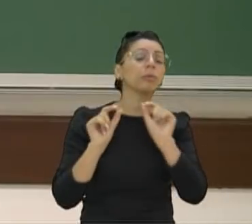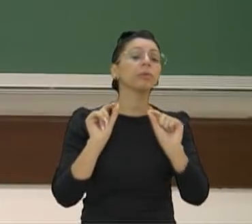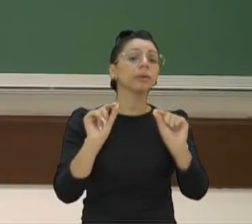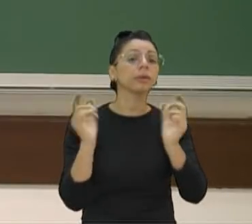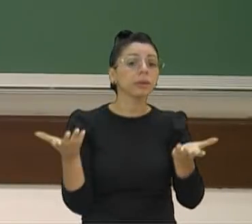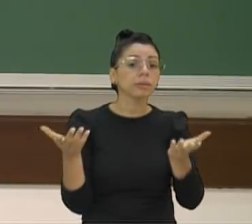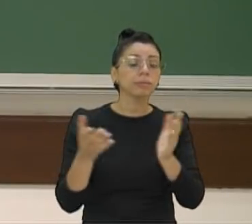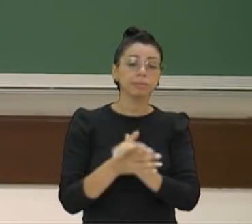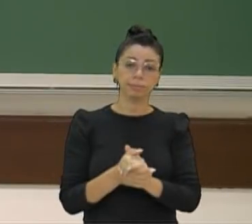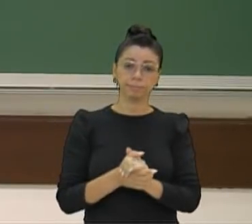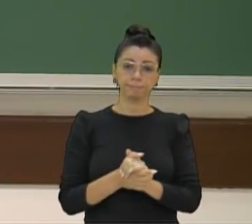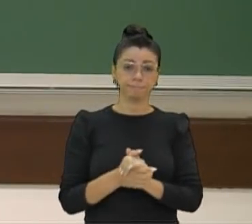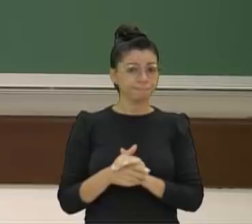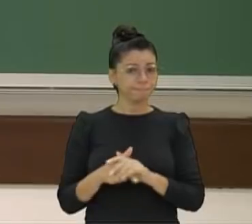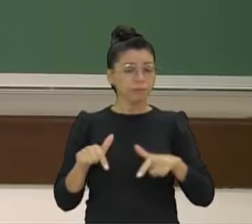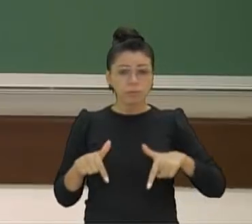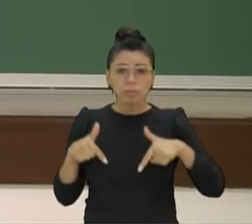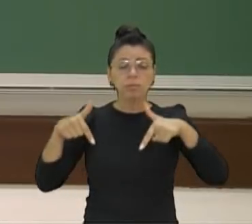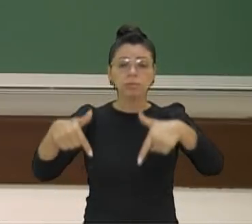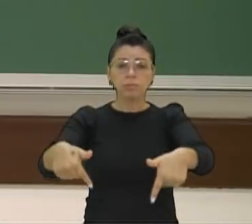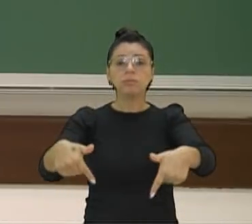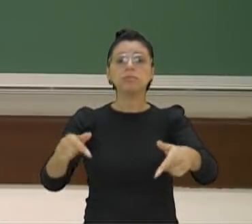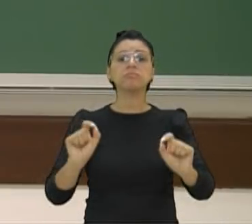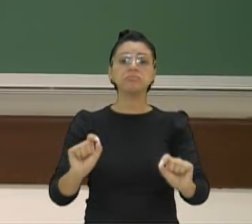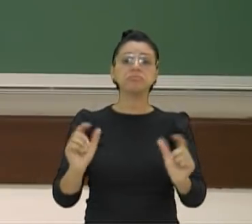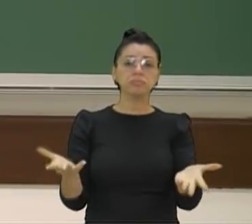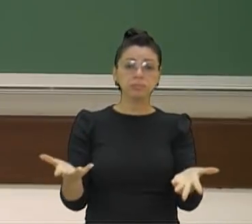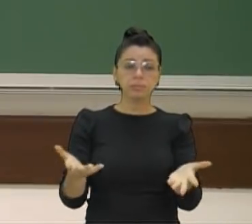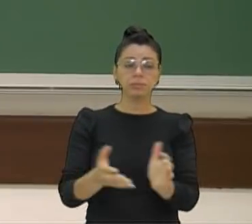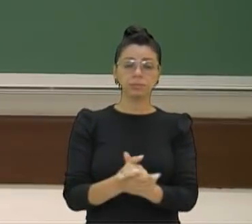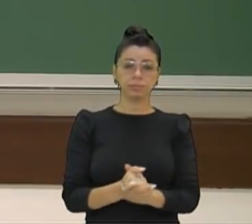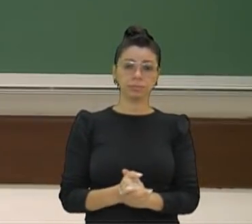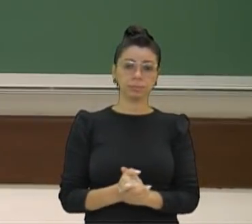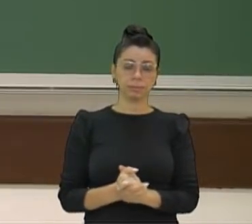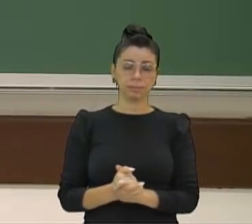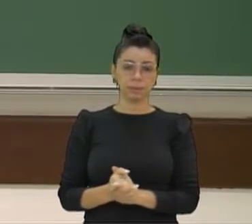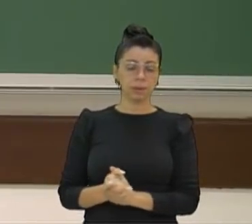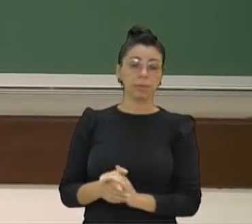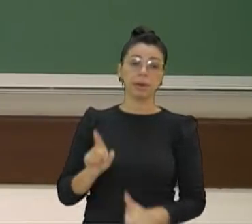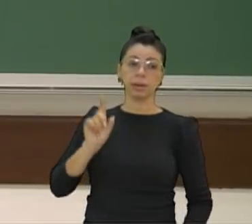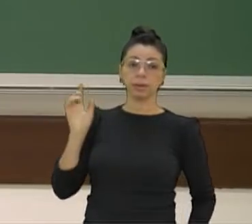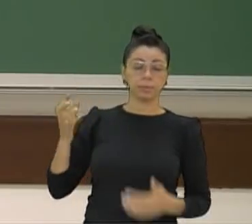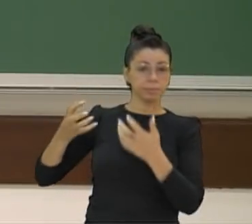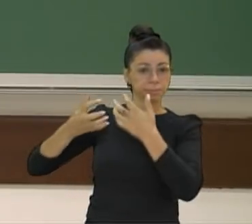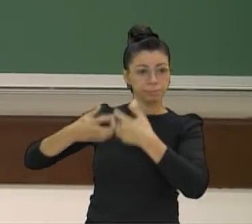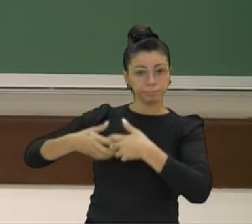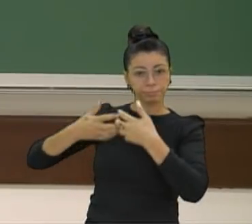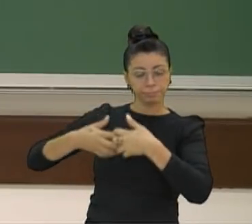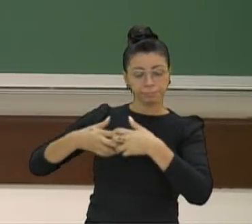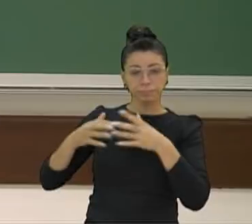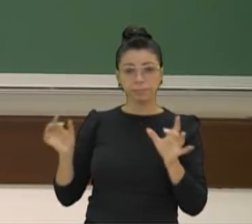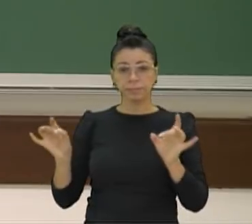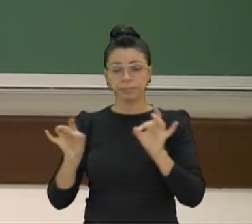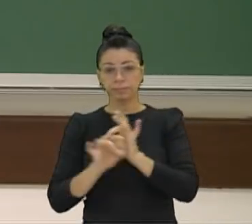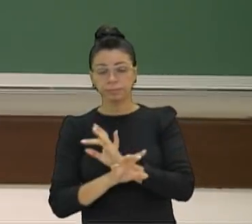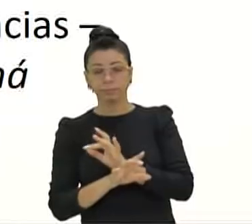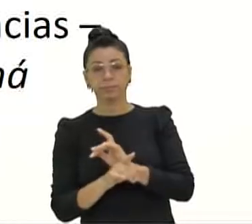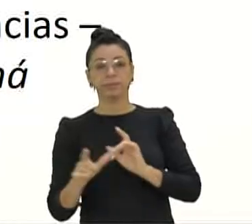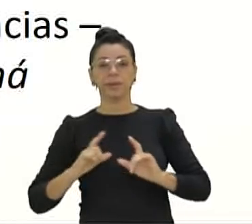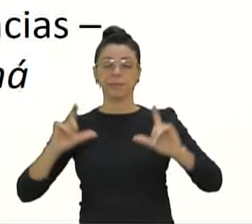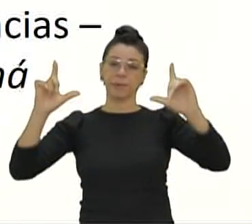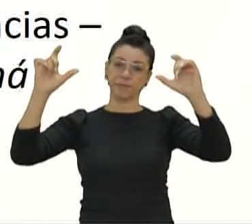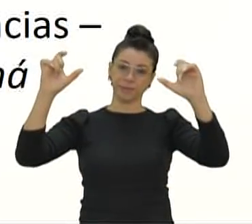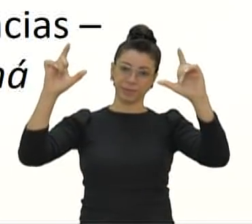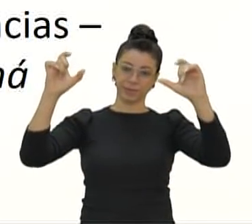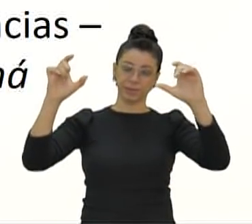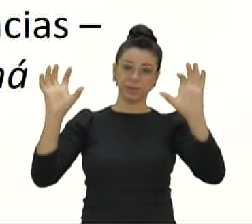como serão as suas atitudes? Então ficam aqui alguns pensamentos e aqui para finalizar uma fotinho